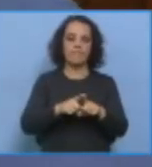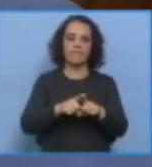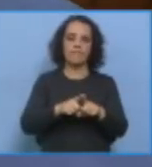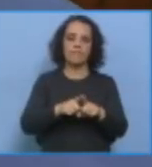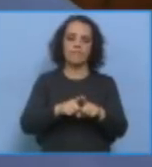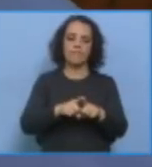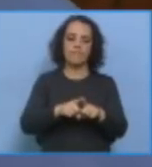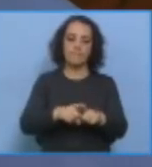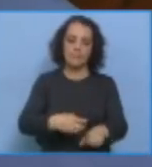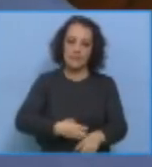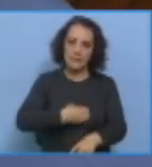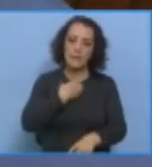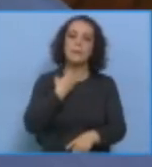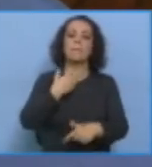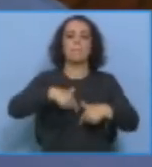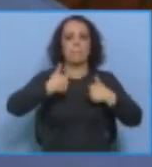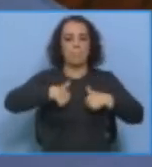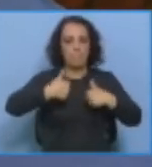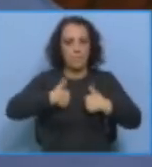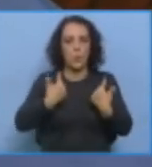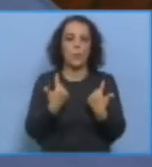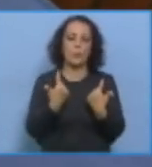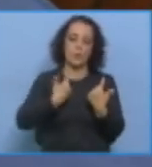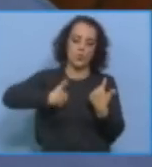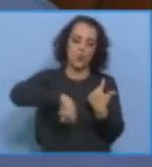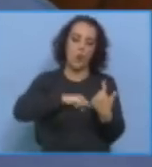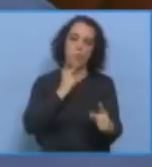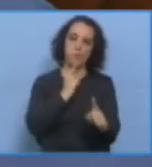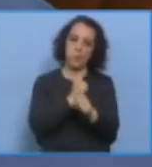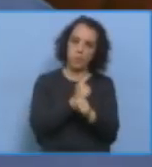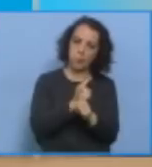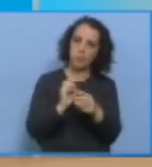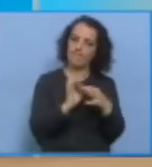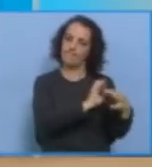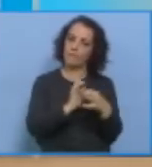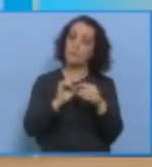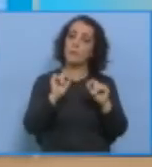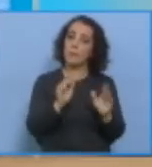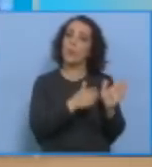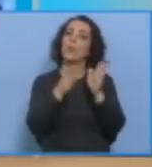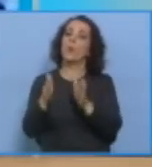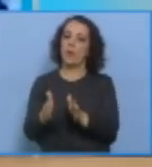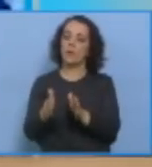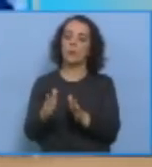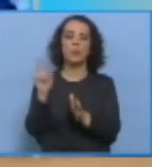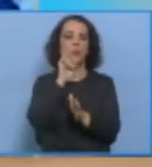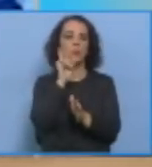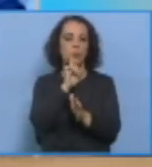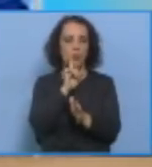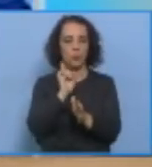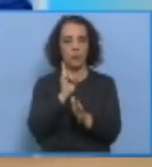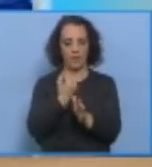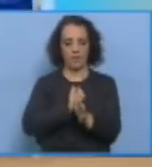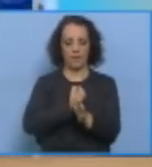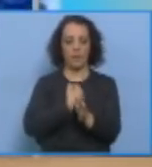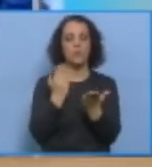de pugnar, e nós próprios com elas também, mas há um outro também muito forte, que é o da afirmação da identidade da